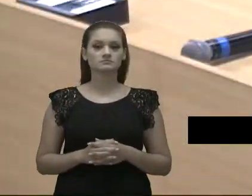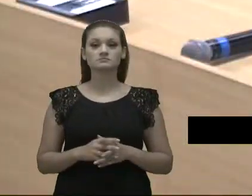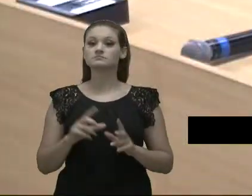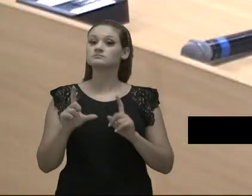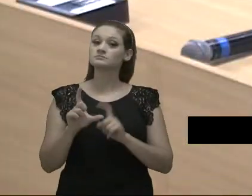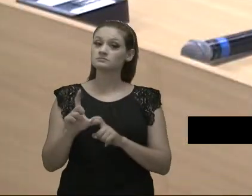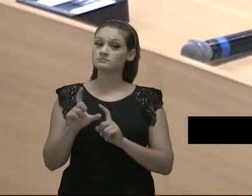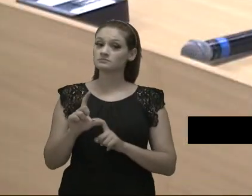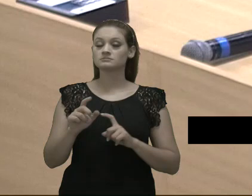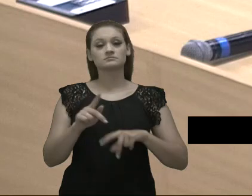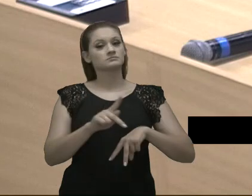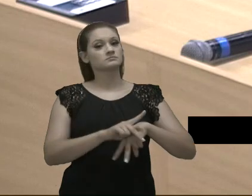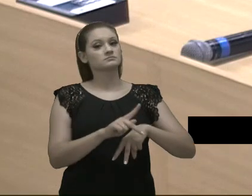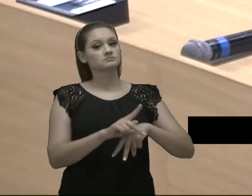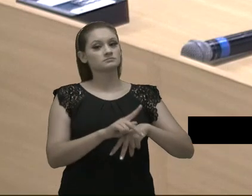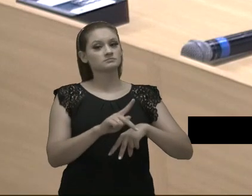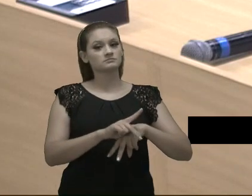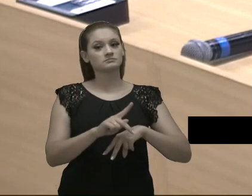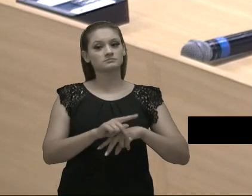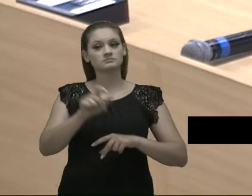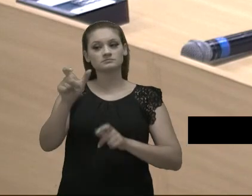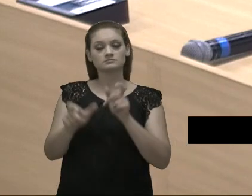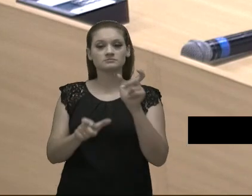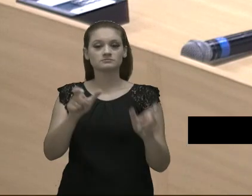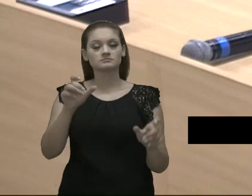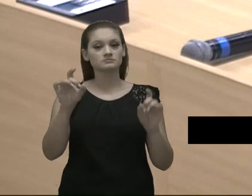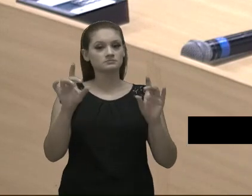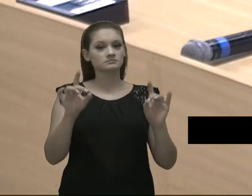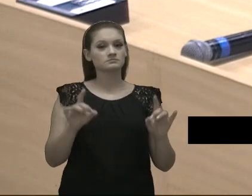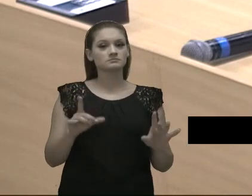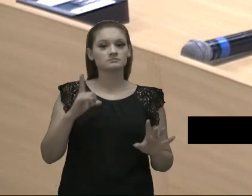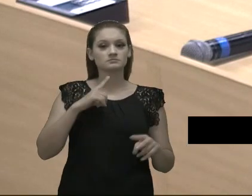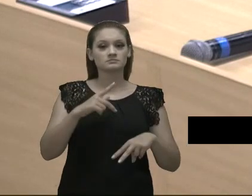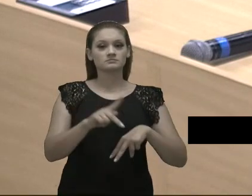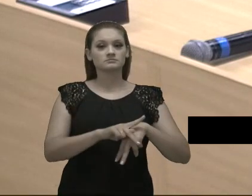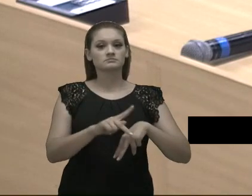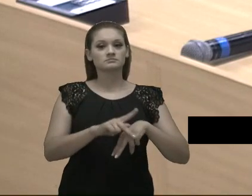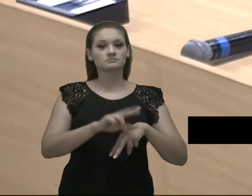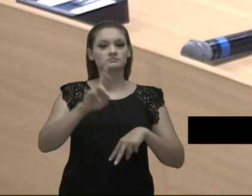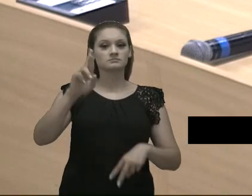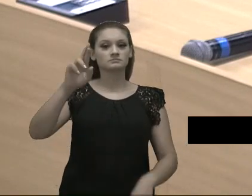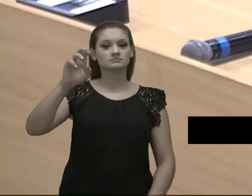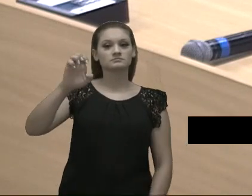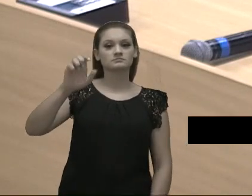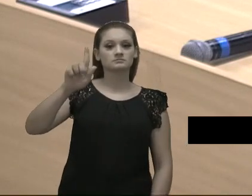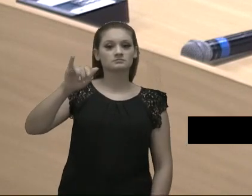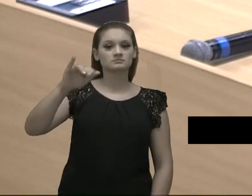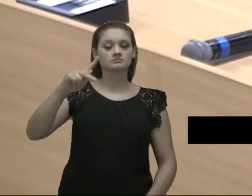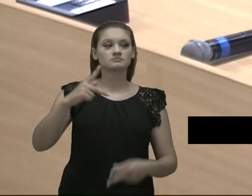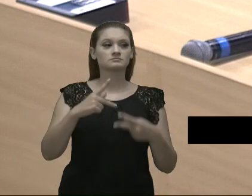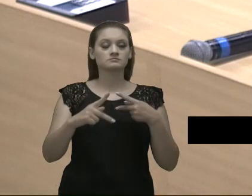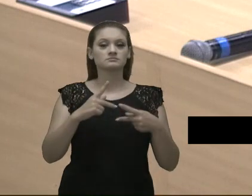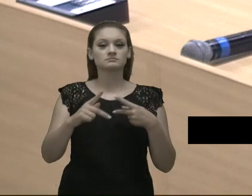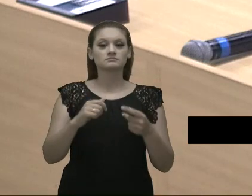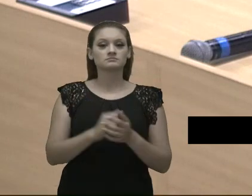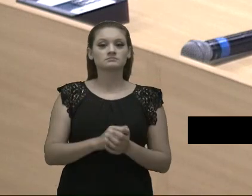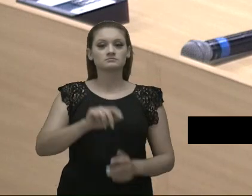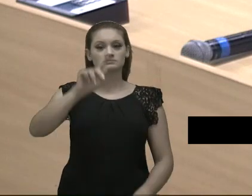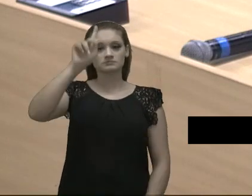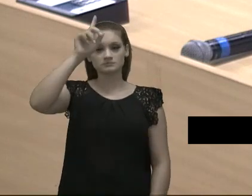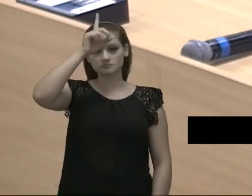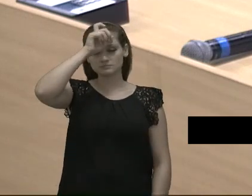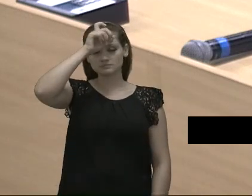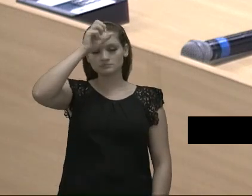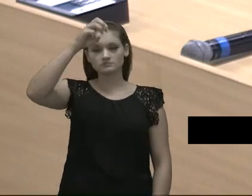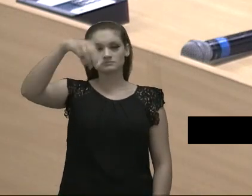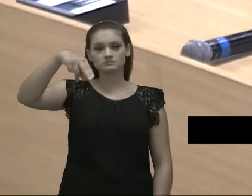Depende do paciente, o caso clínico de cada um. Tá. Tem paciente que vai para o Hospital Regional de São José dos Campos, outros para o HMUT, outros